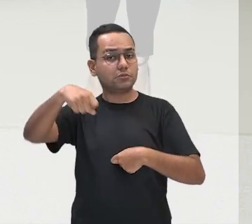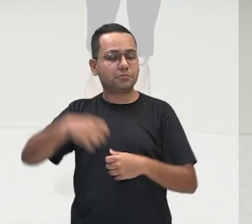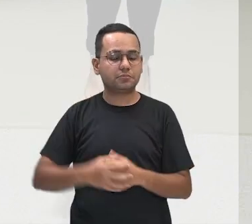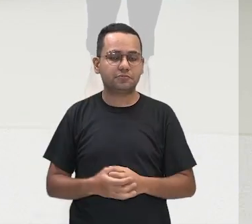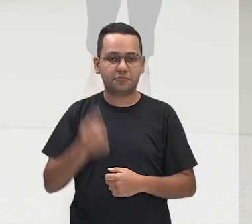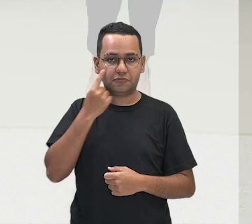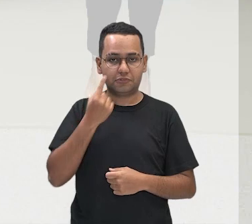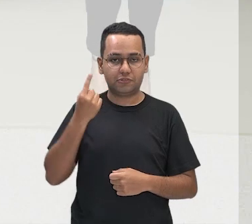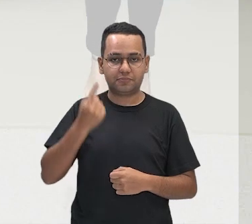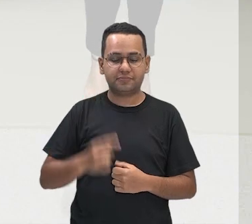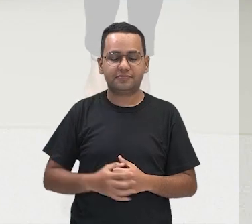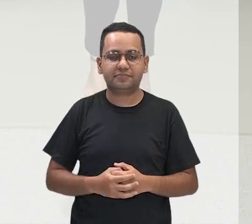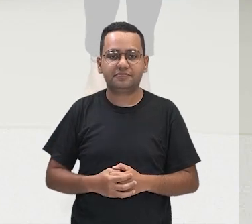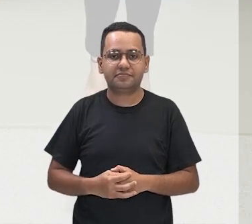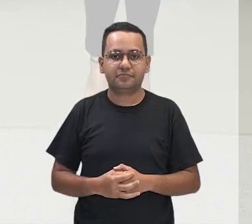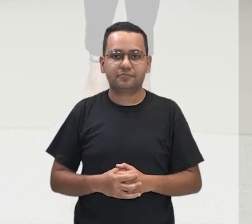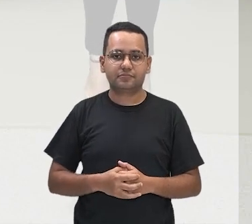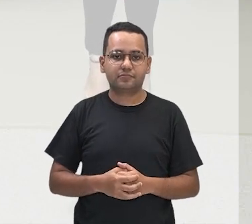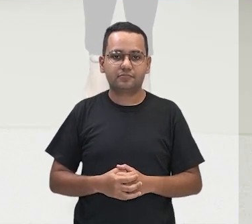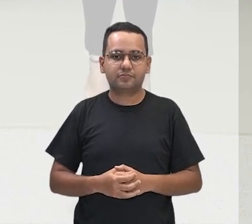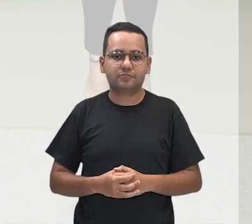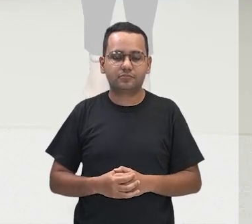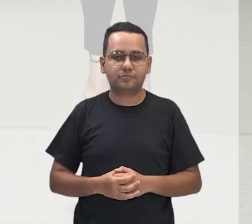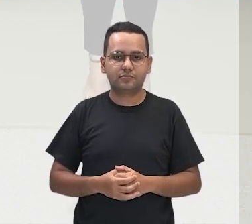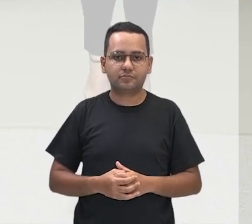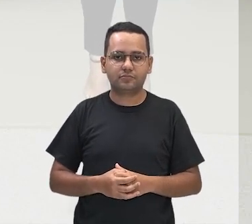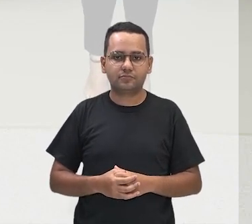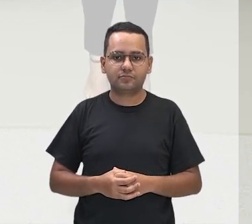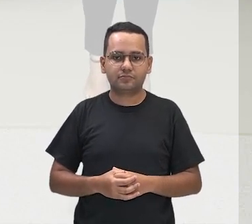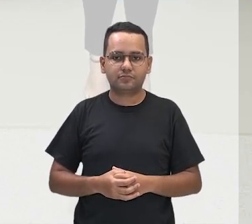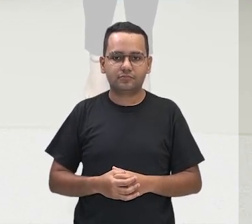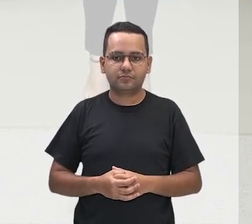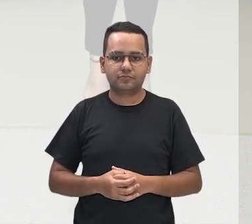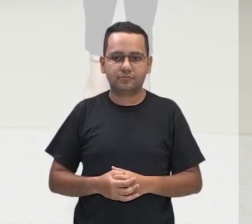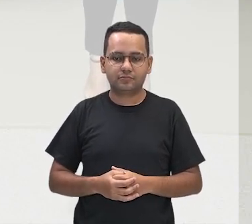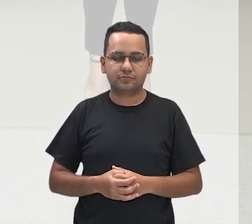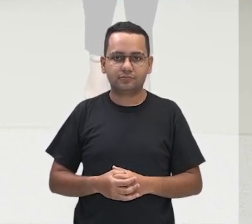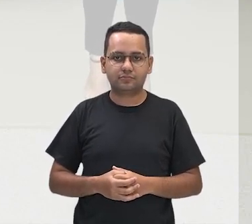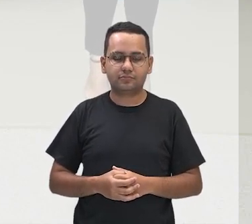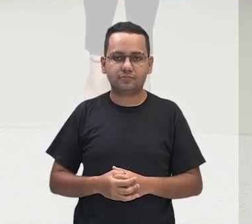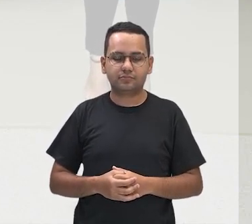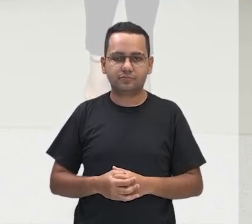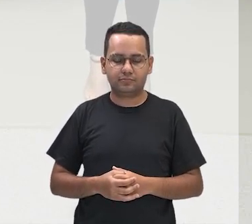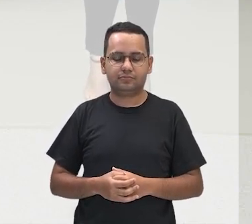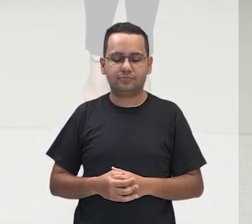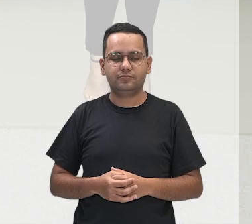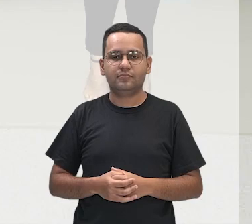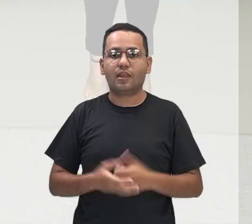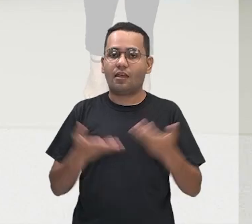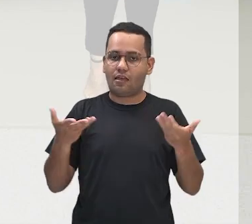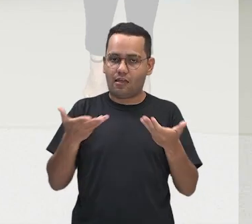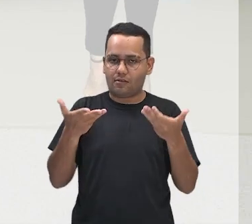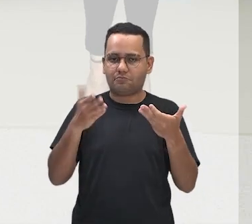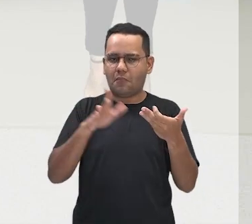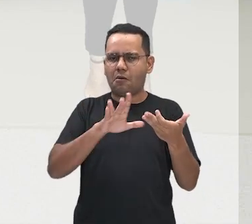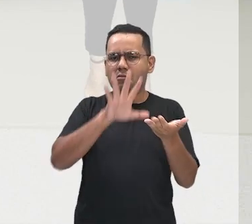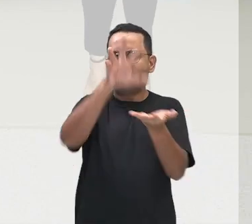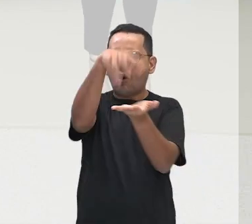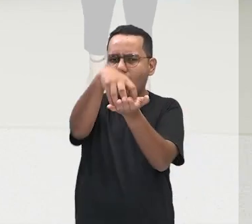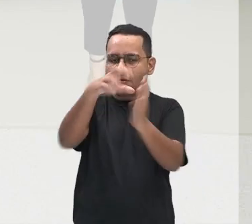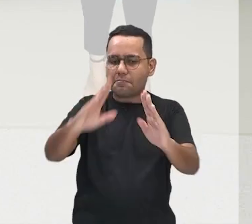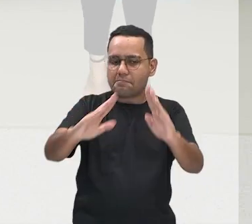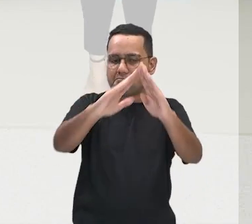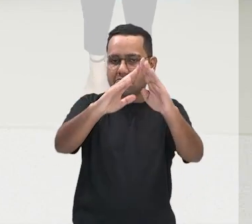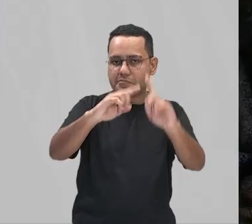visitas agora. A primeira visita que nós vamos fazer é a Catedral de Santiago de Compostela, né? Então,